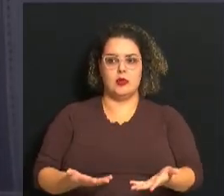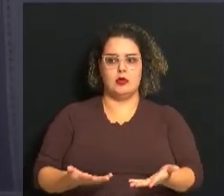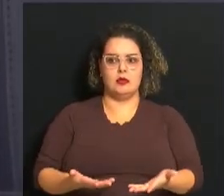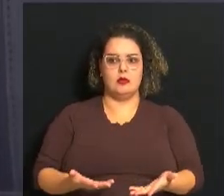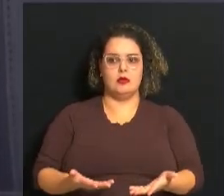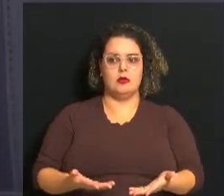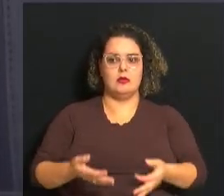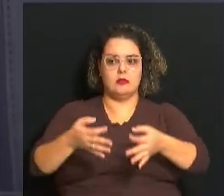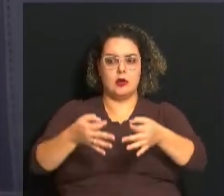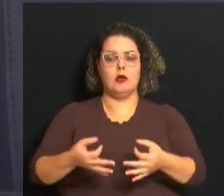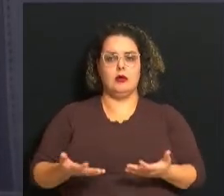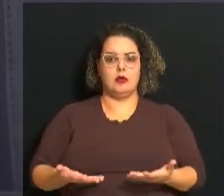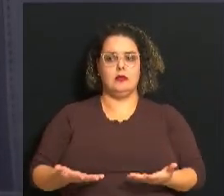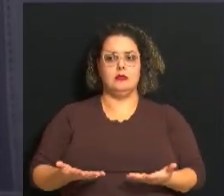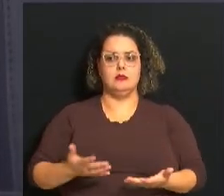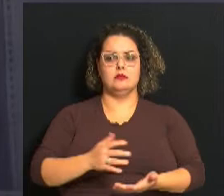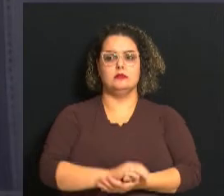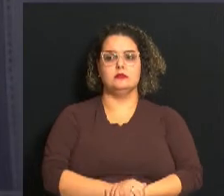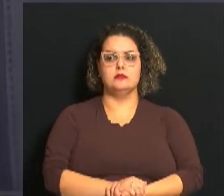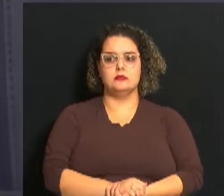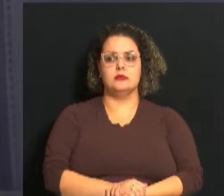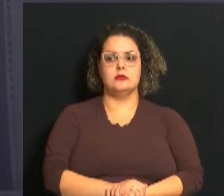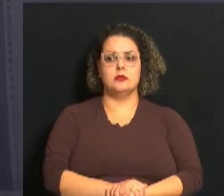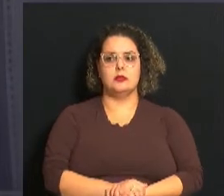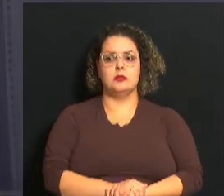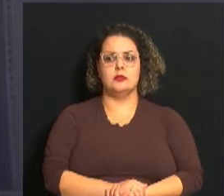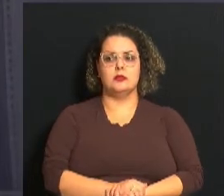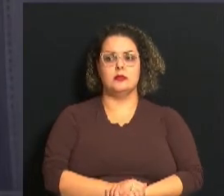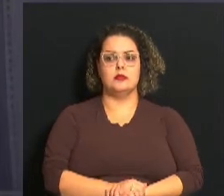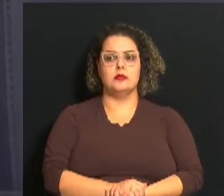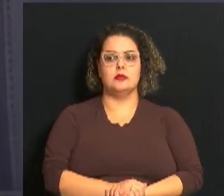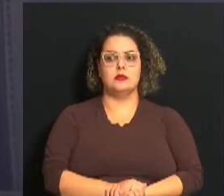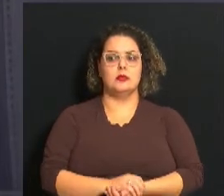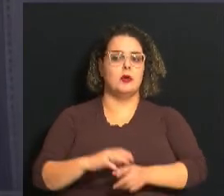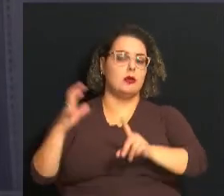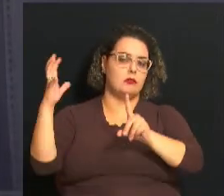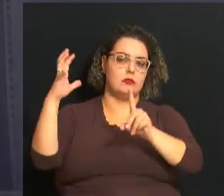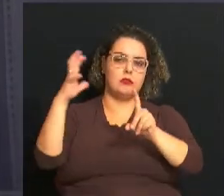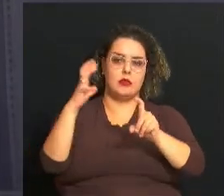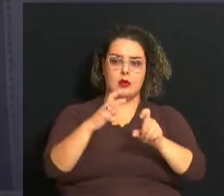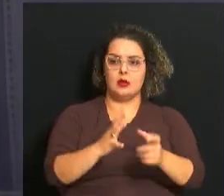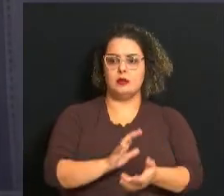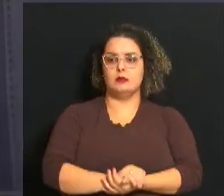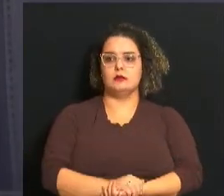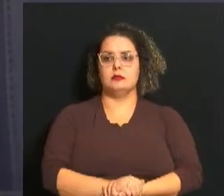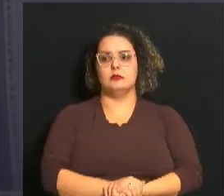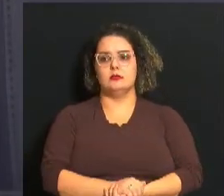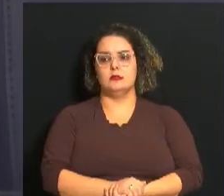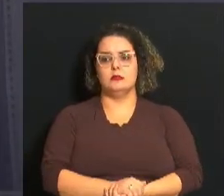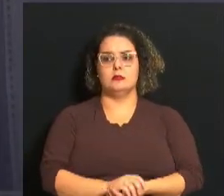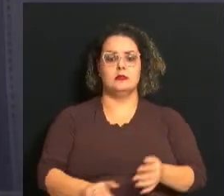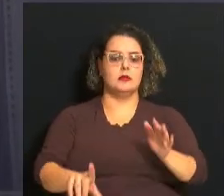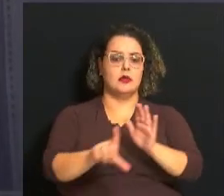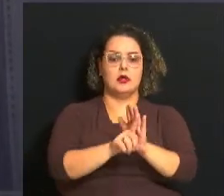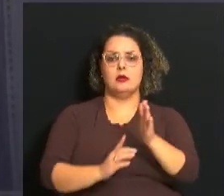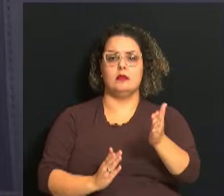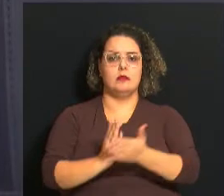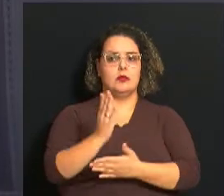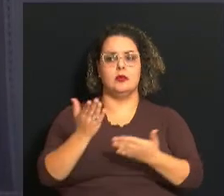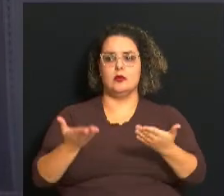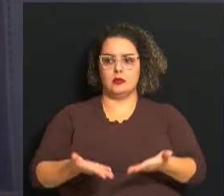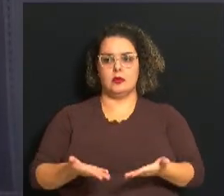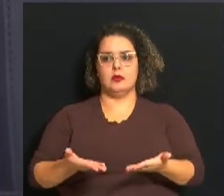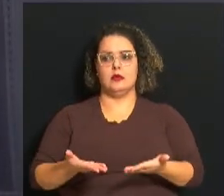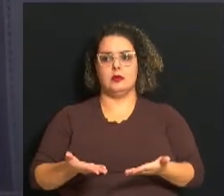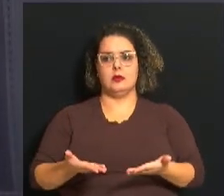concretos em relação à aos casos de assédio né E essa lei foi aprovada agora então agora vai